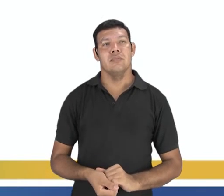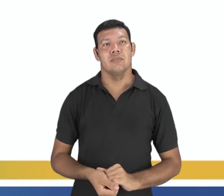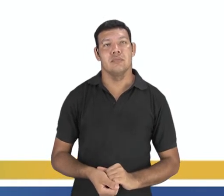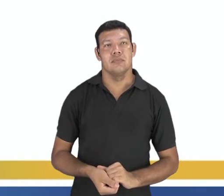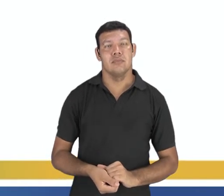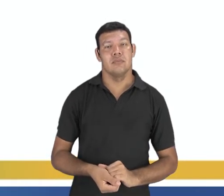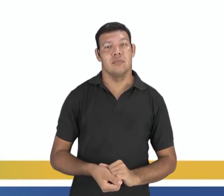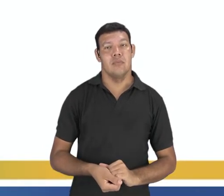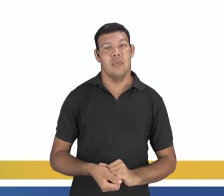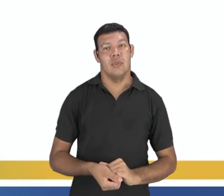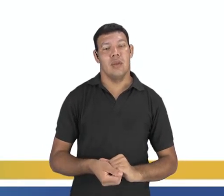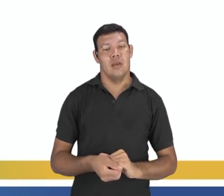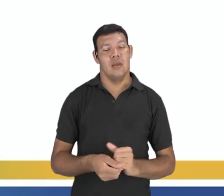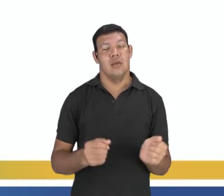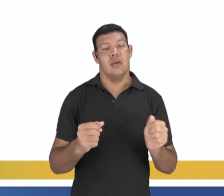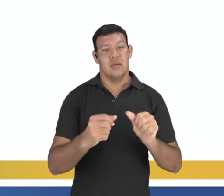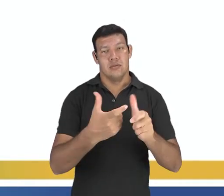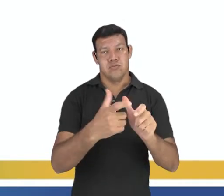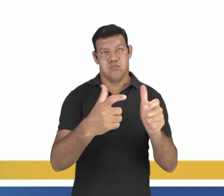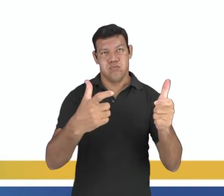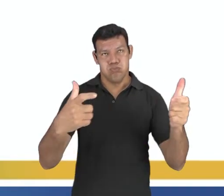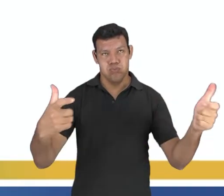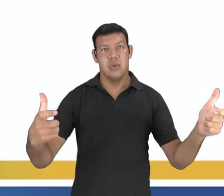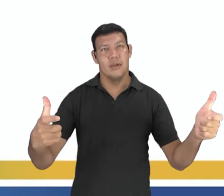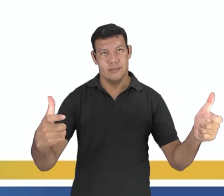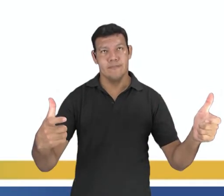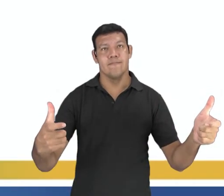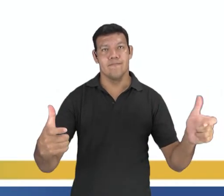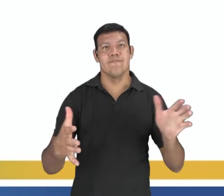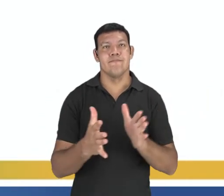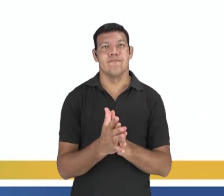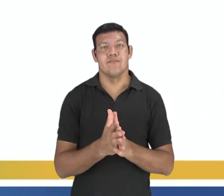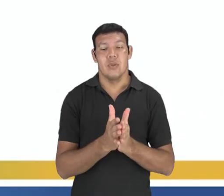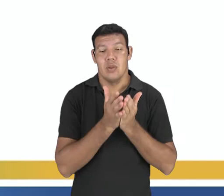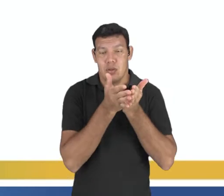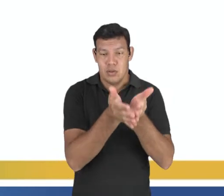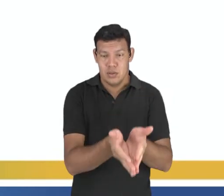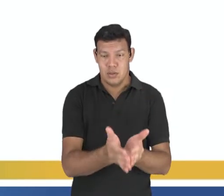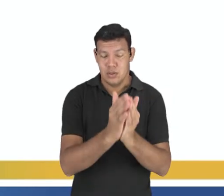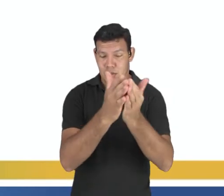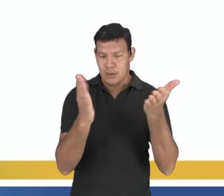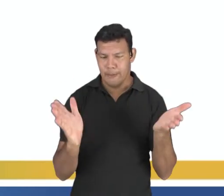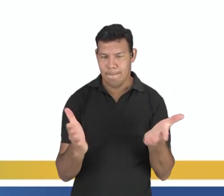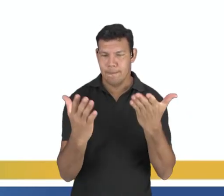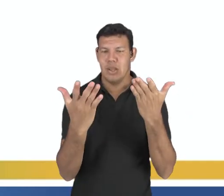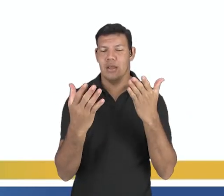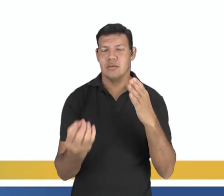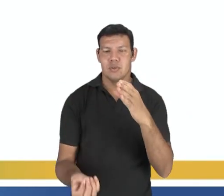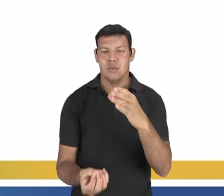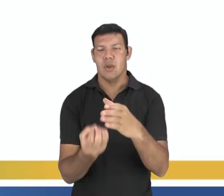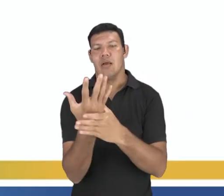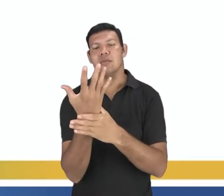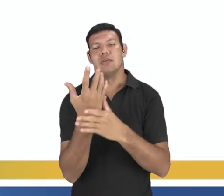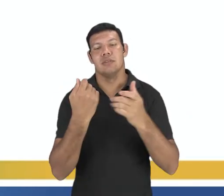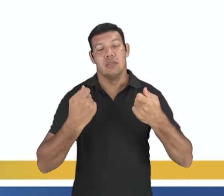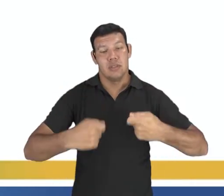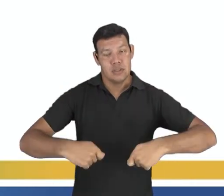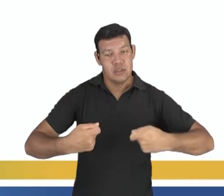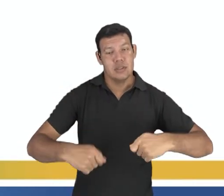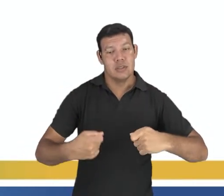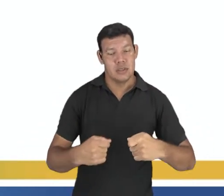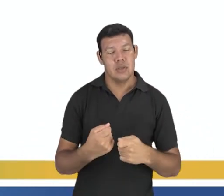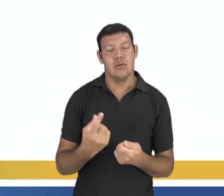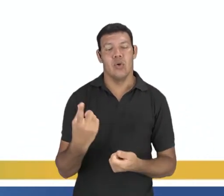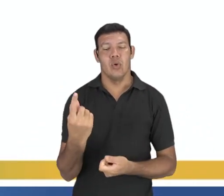Com essa expansão, agraciada inclusive pelas grandes navegações, surgiu a necessidade de se determinar um